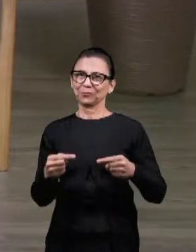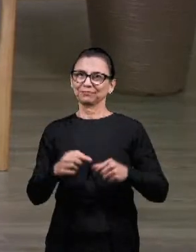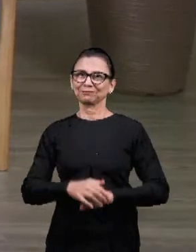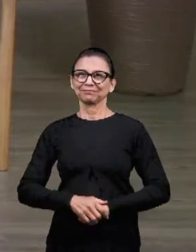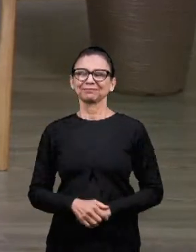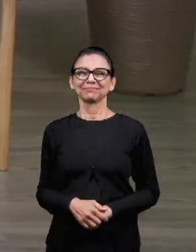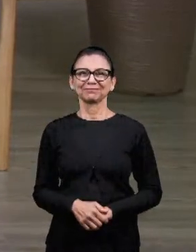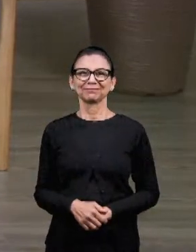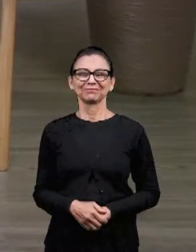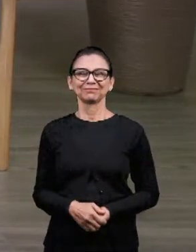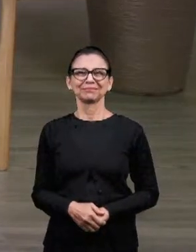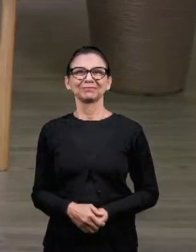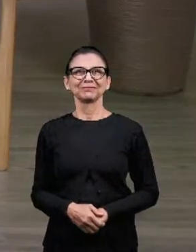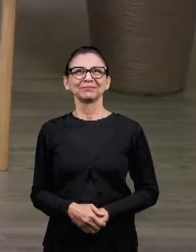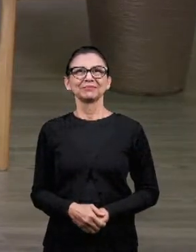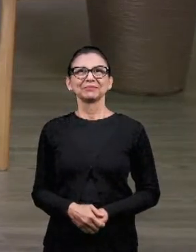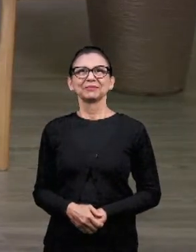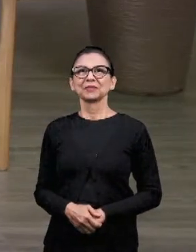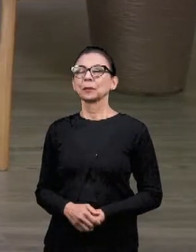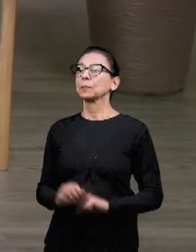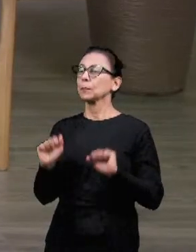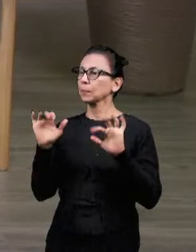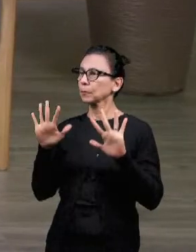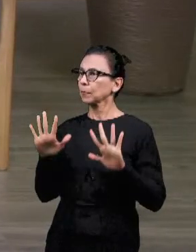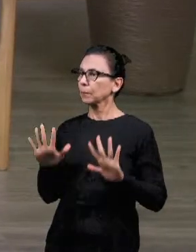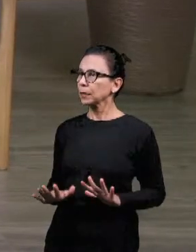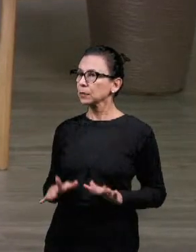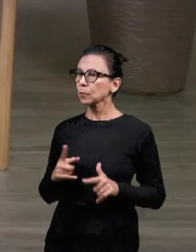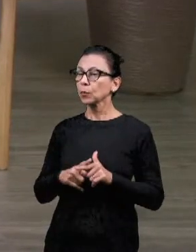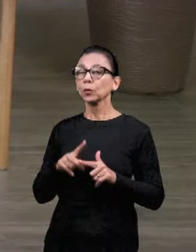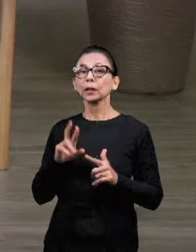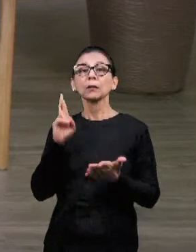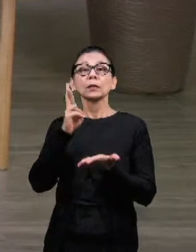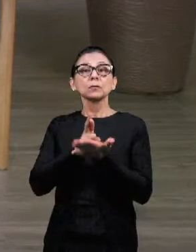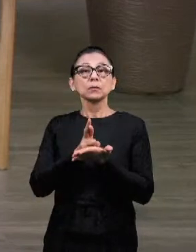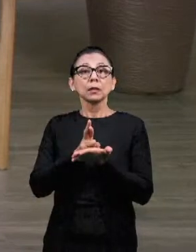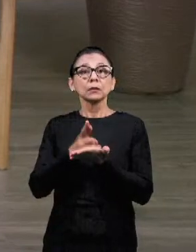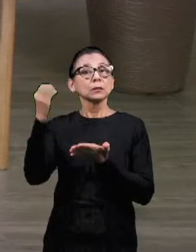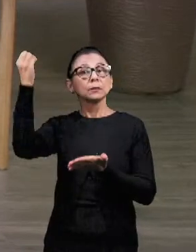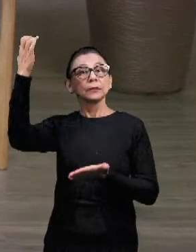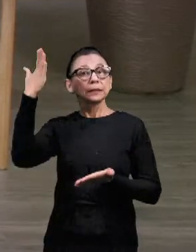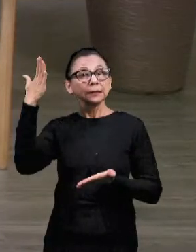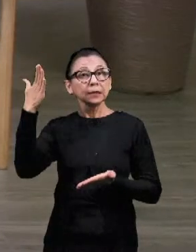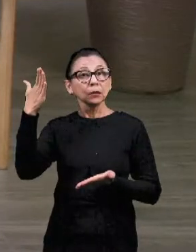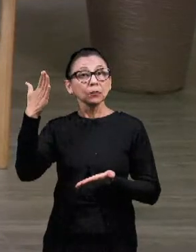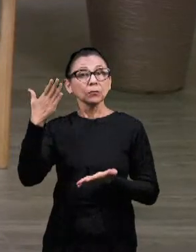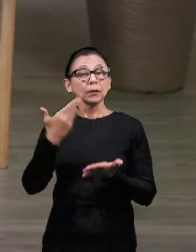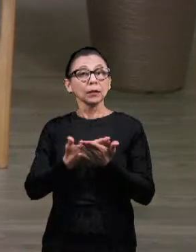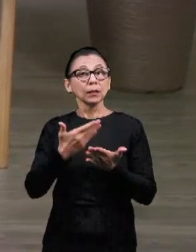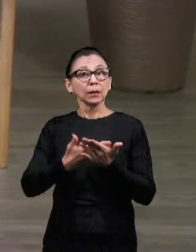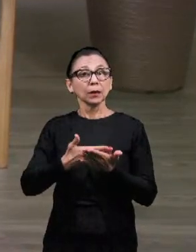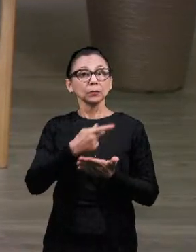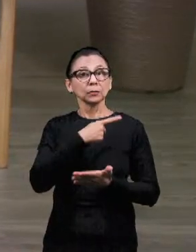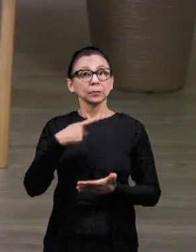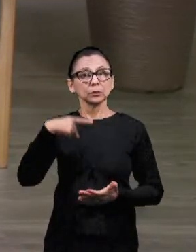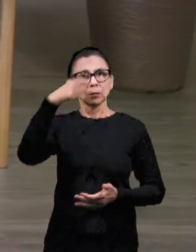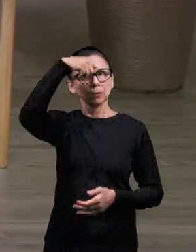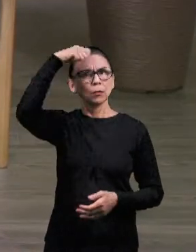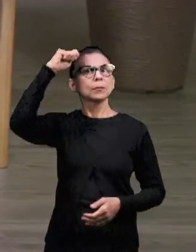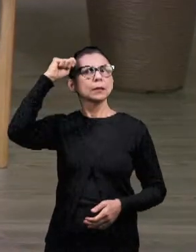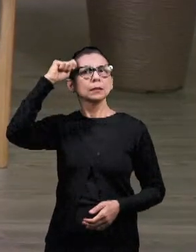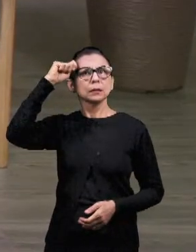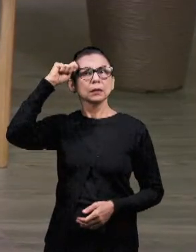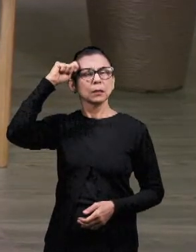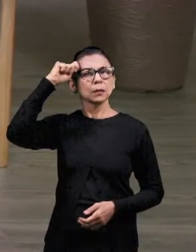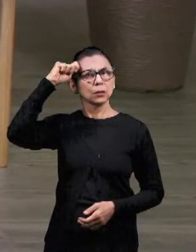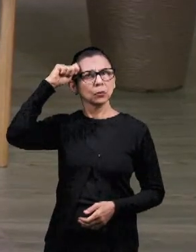Muito bem, mas... Mas olha, foi uma bênção. Porque foi fruto de uma revelação. Ele ia trazer uma aula. E o senhor deu ali aos pastores, a um dos pastores no